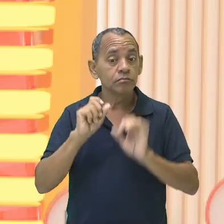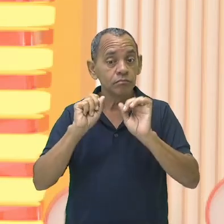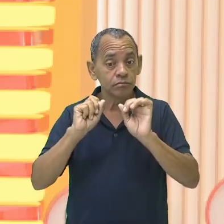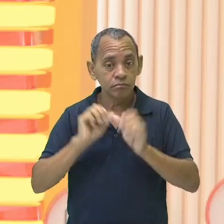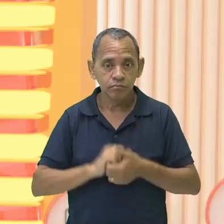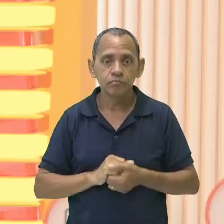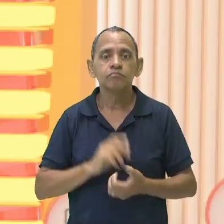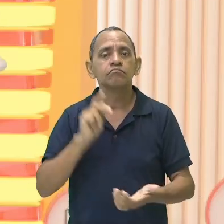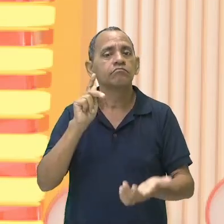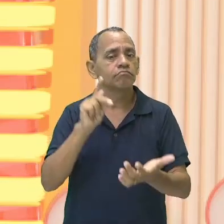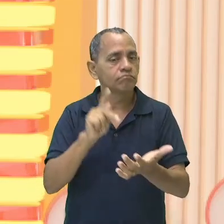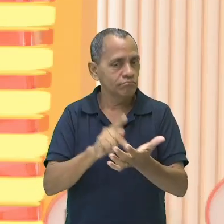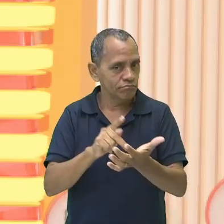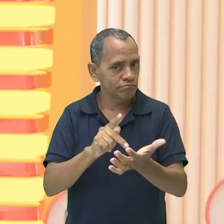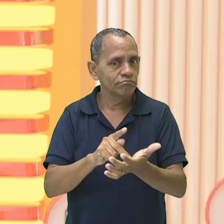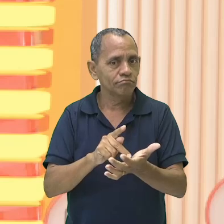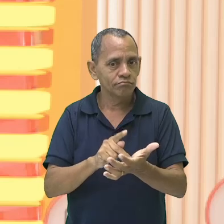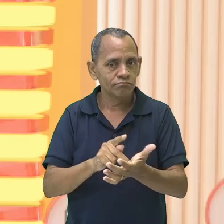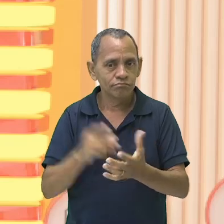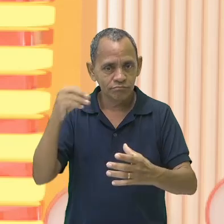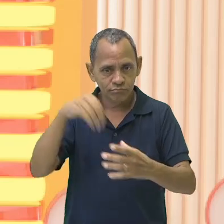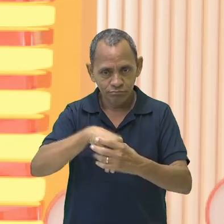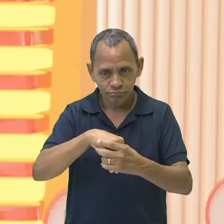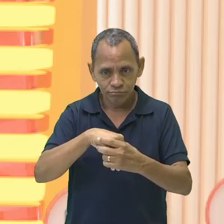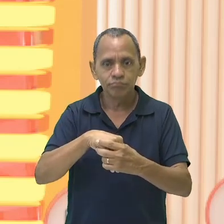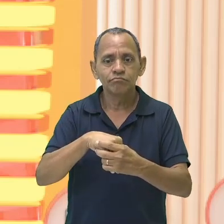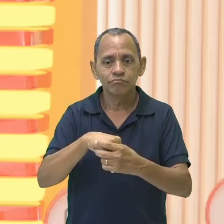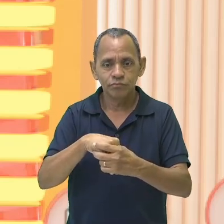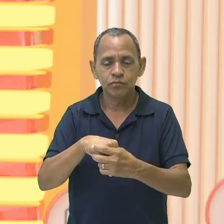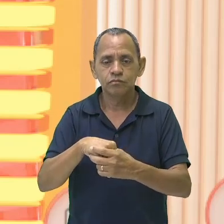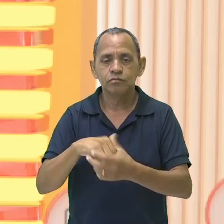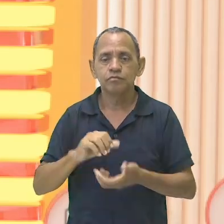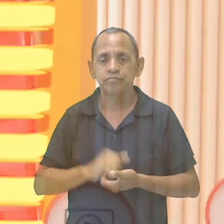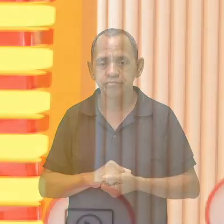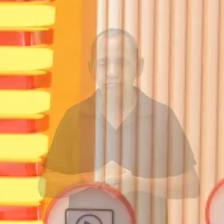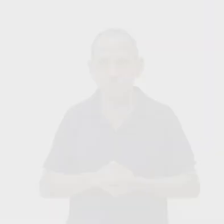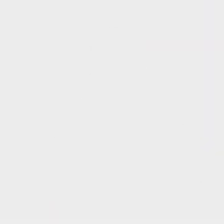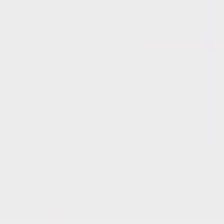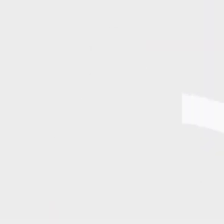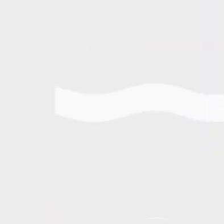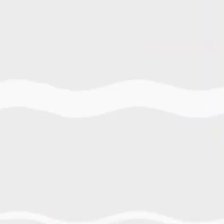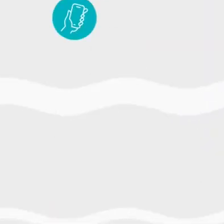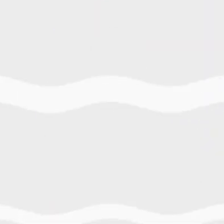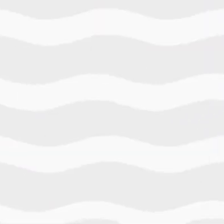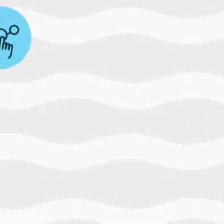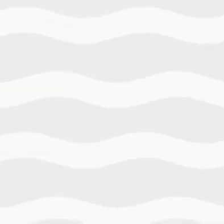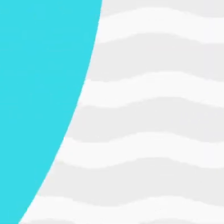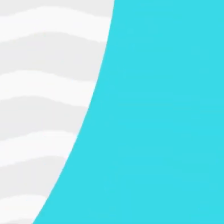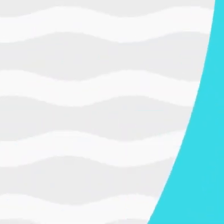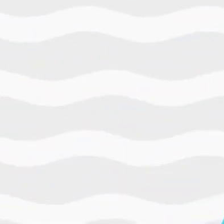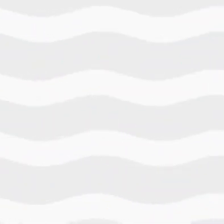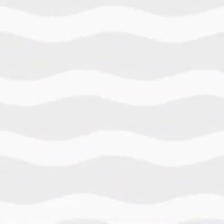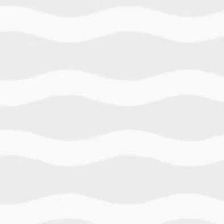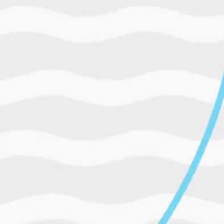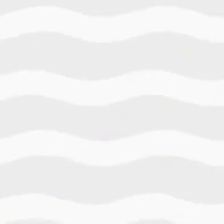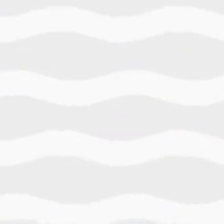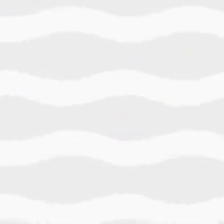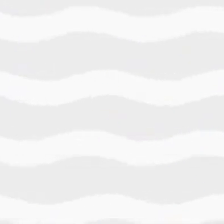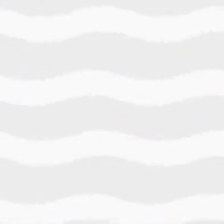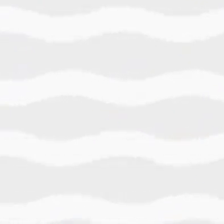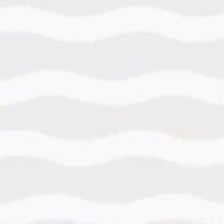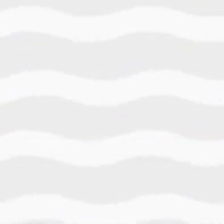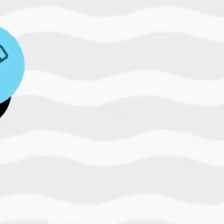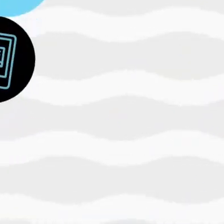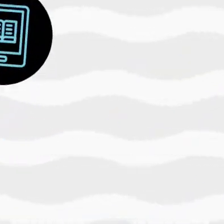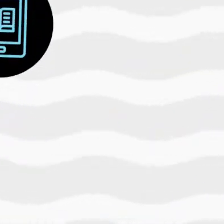e ganhar de quem está com aquela área ali, ganhar dinheiro. Basicamente é isso, né?